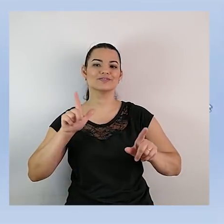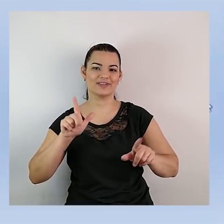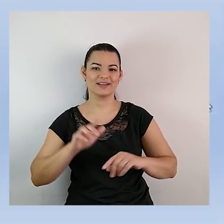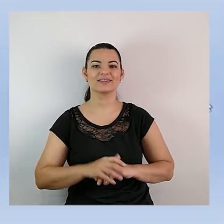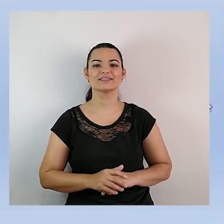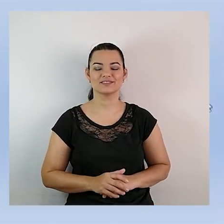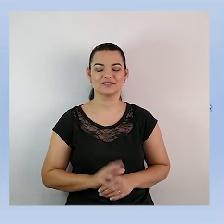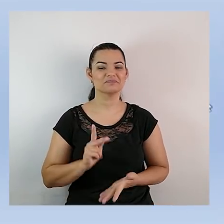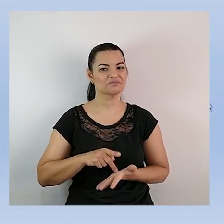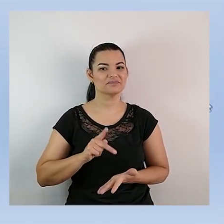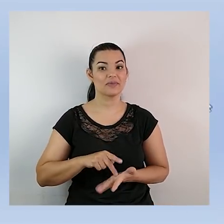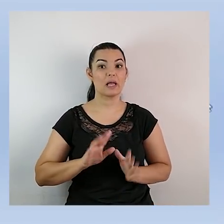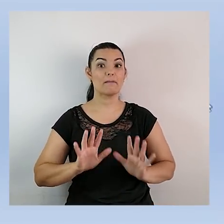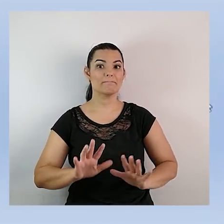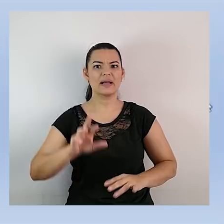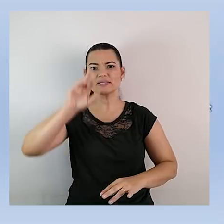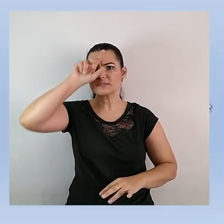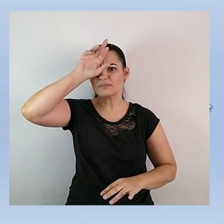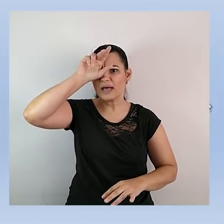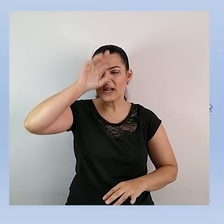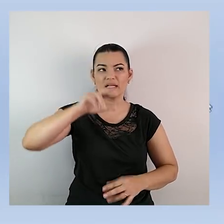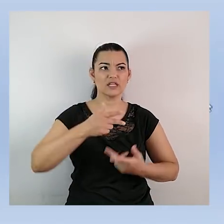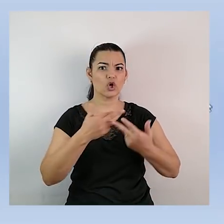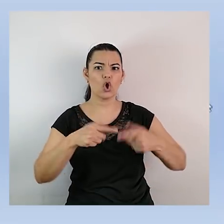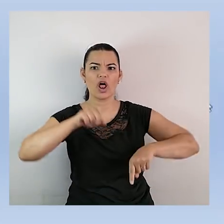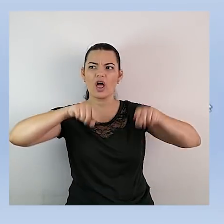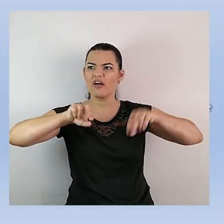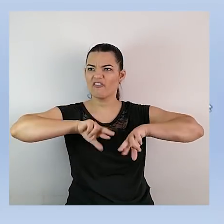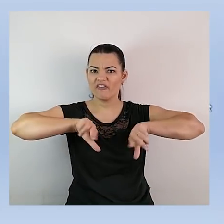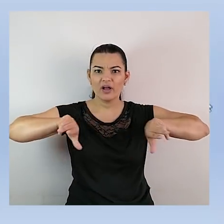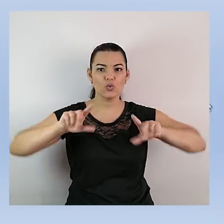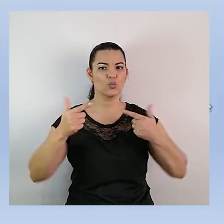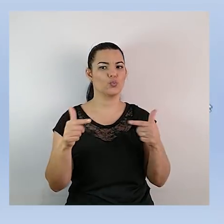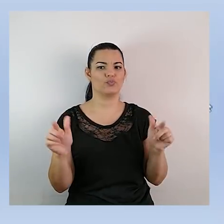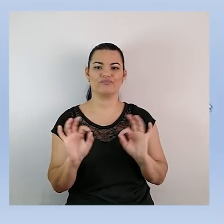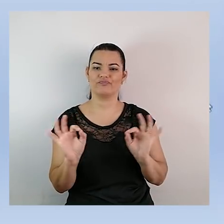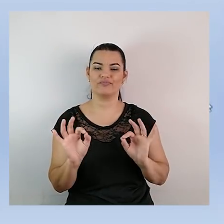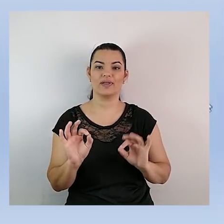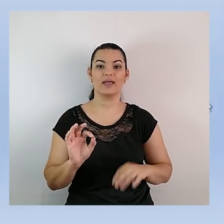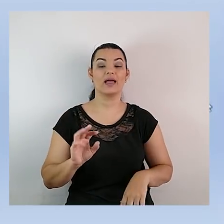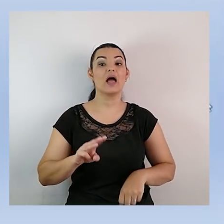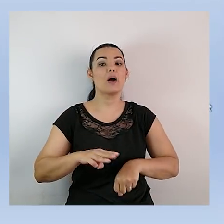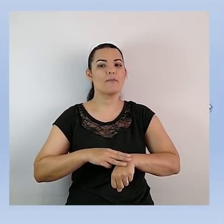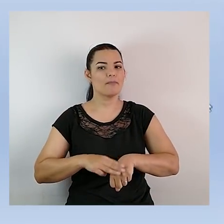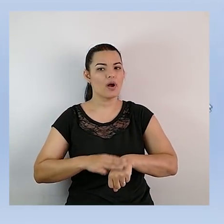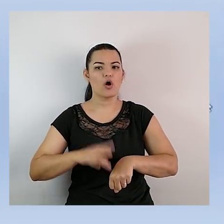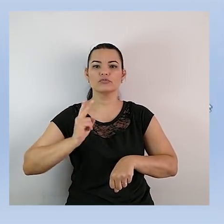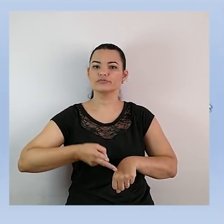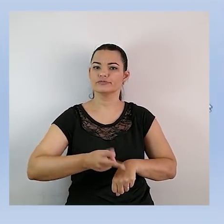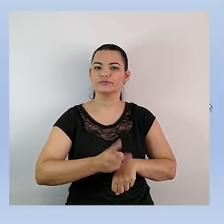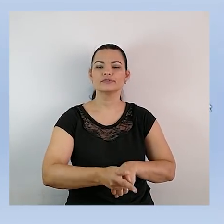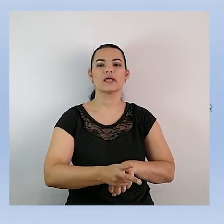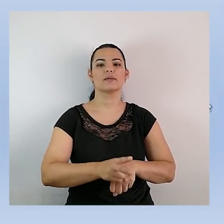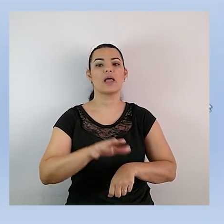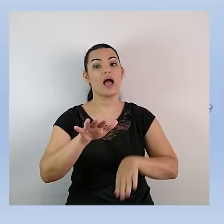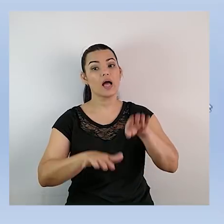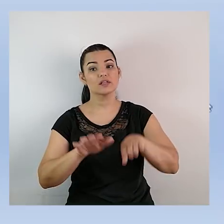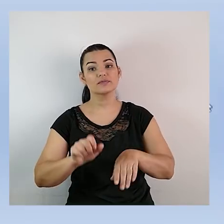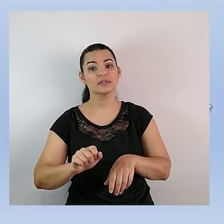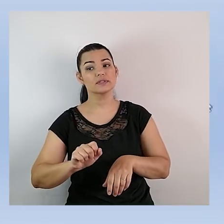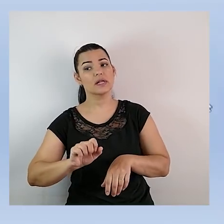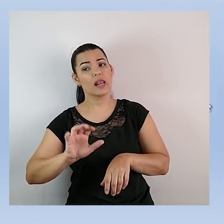da baratinha adulta, tá? Mas não tem baratas de cores diferentes, elas têm uma variação naquela tonalidade de